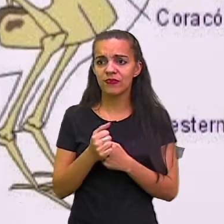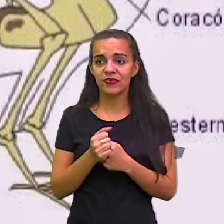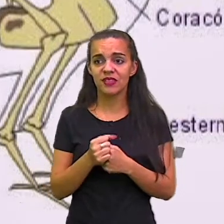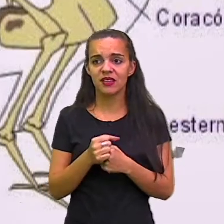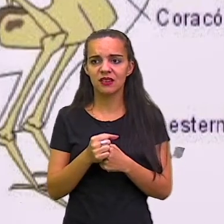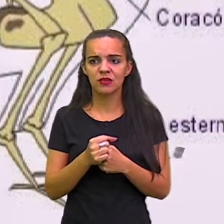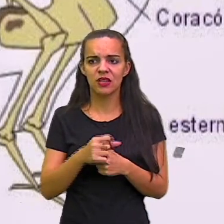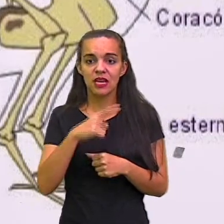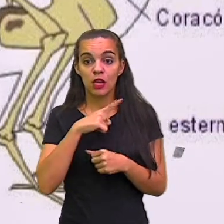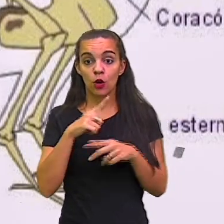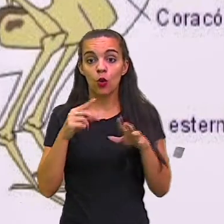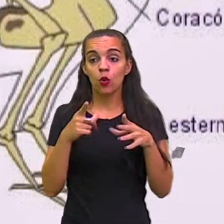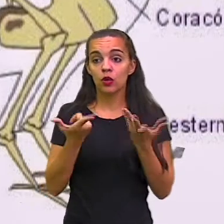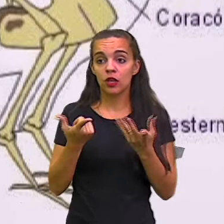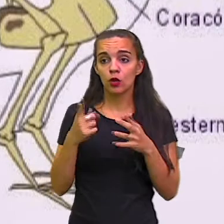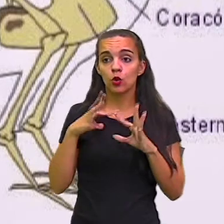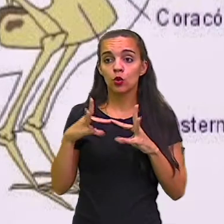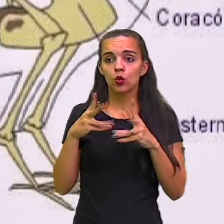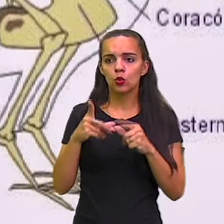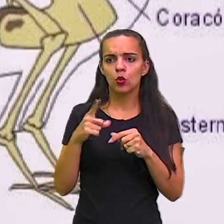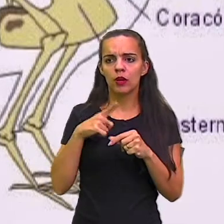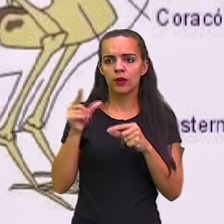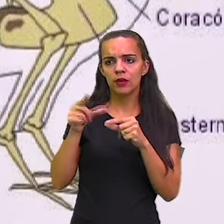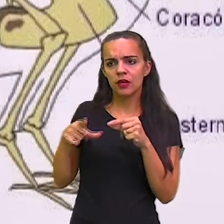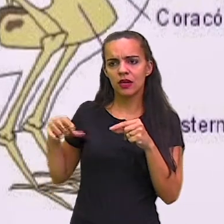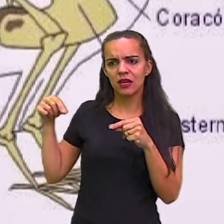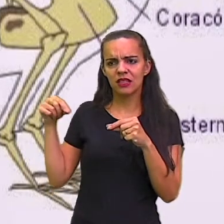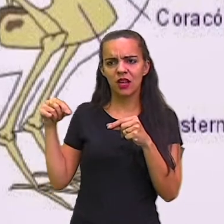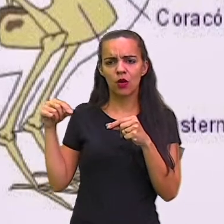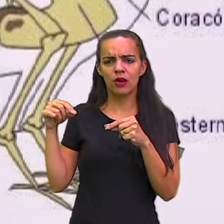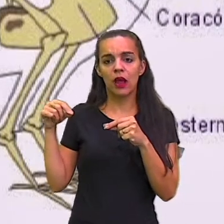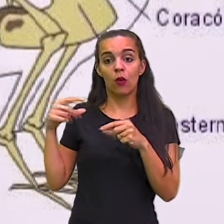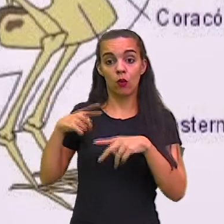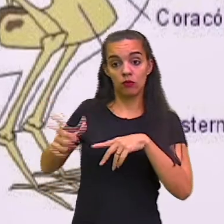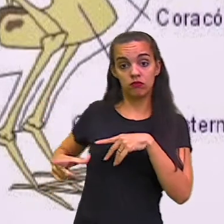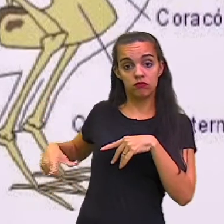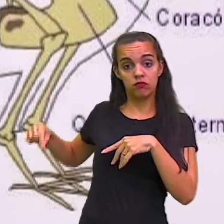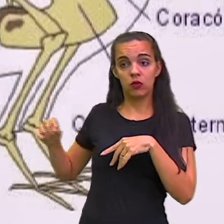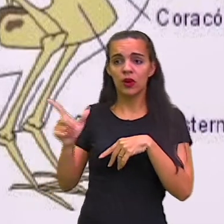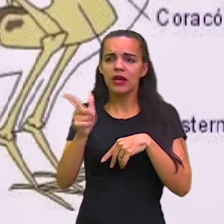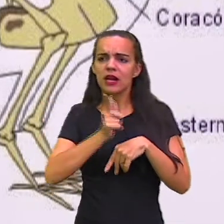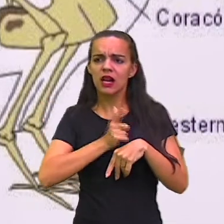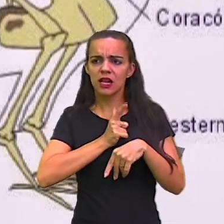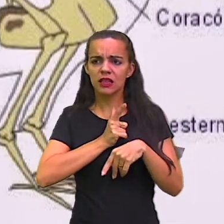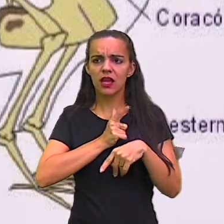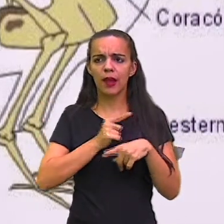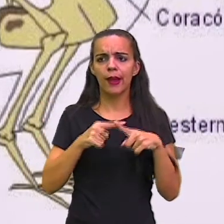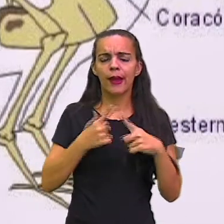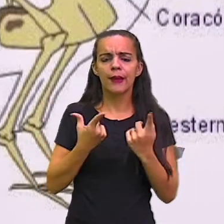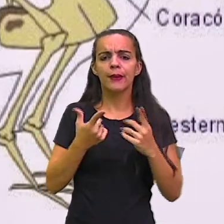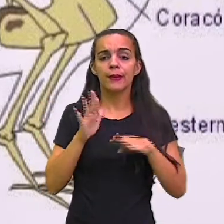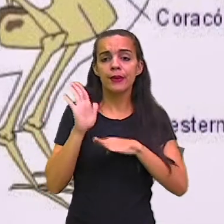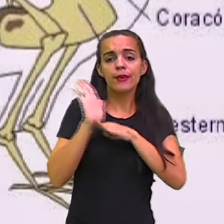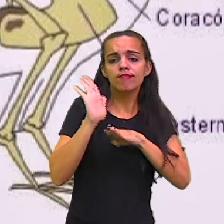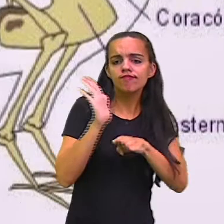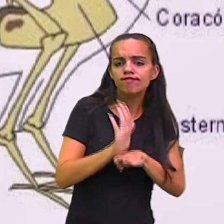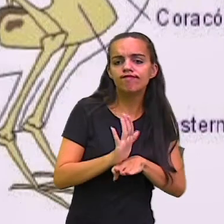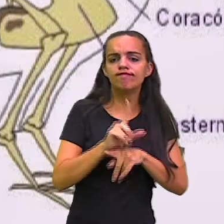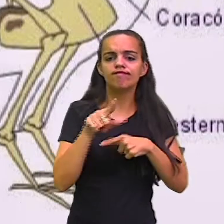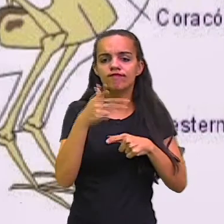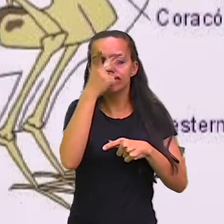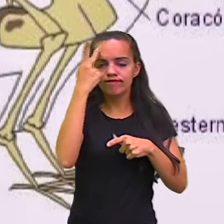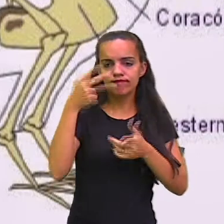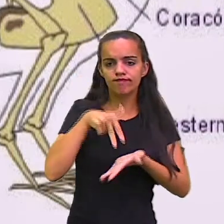Elas têm na cauda o que a gente chama de quilha que serve como orientação na hora do